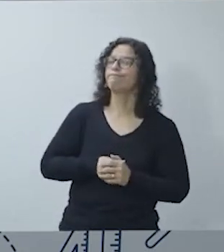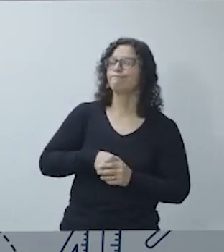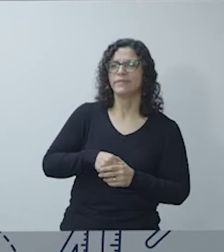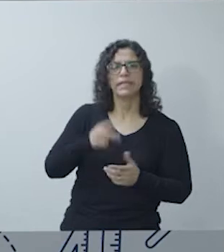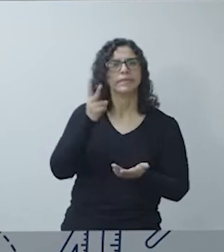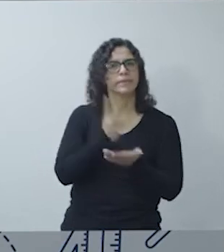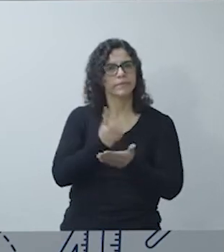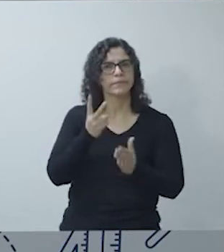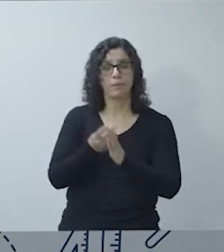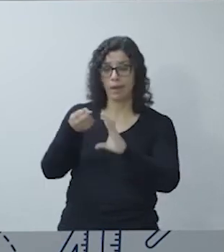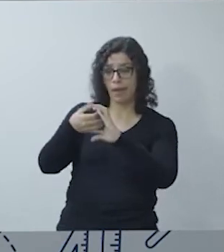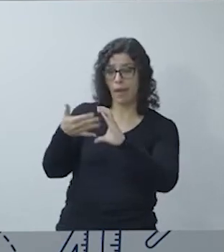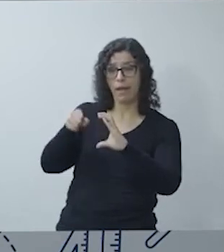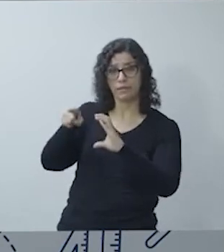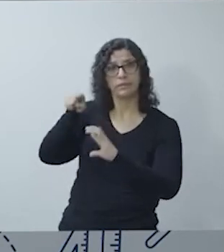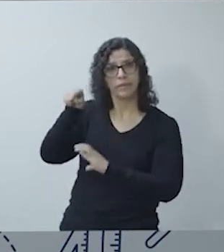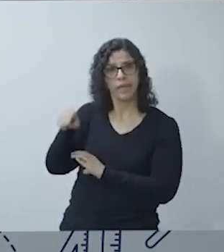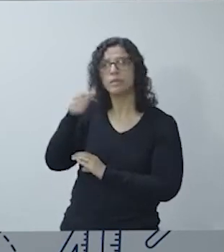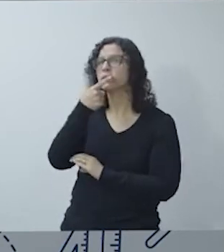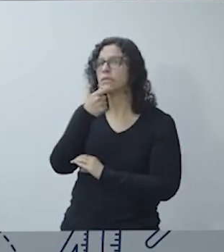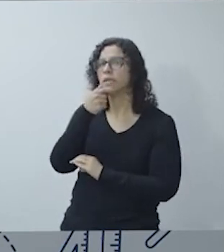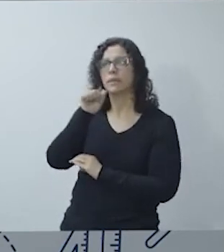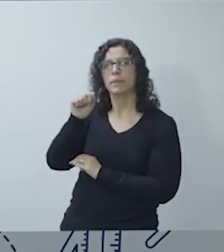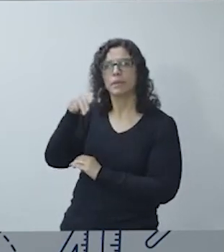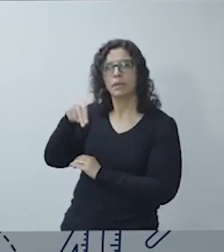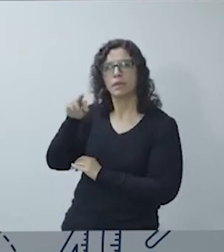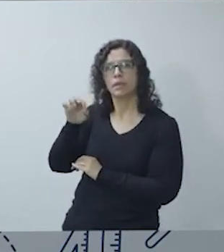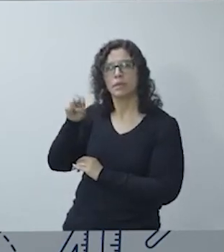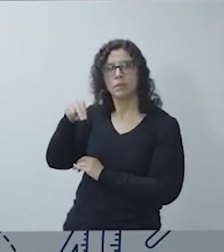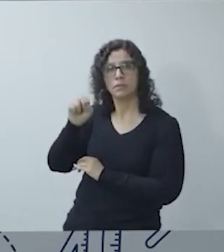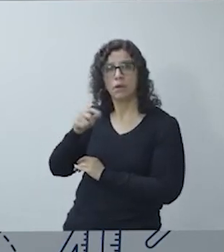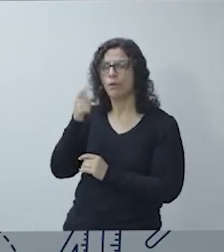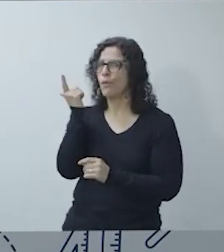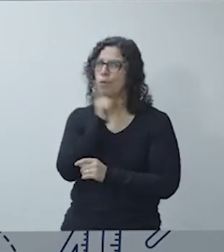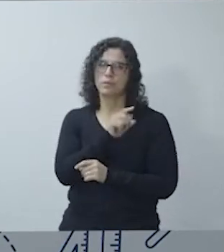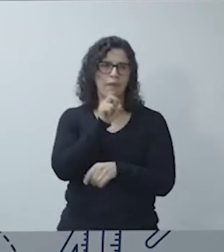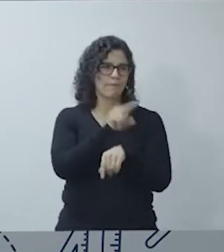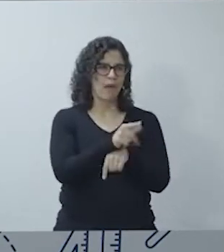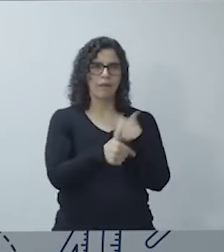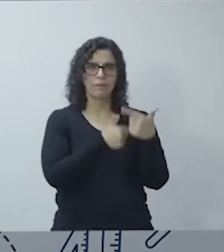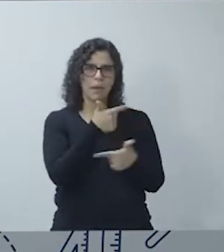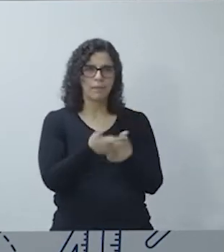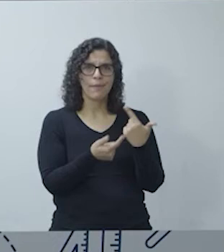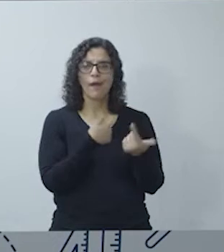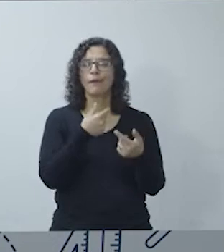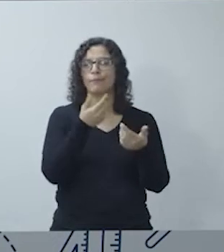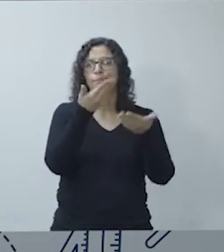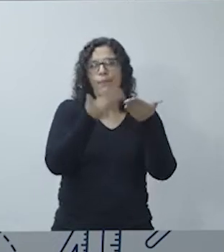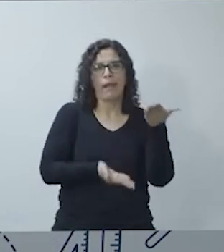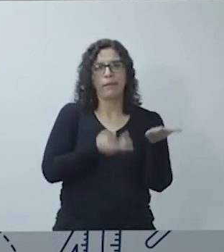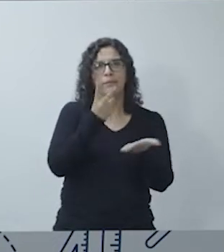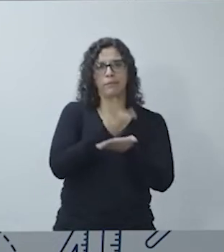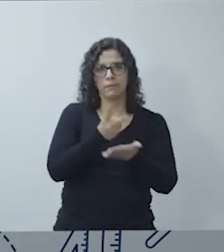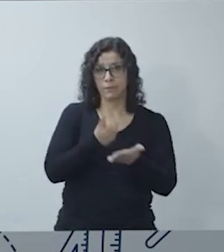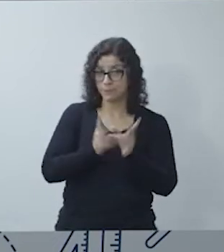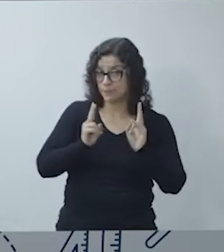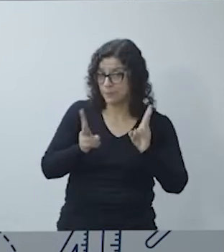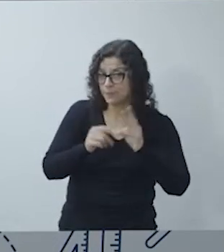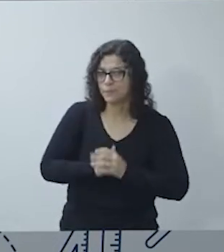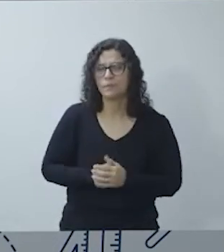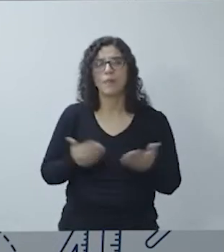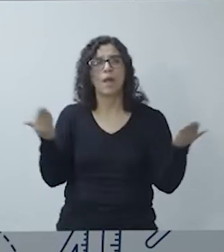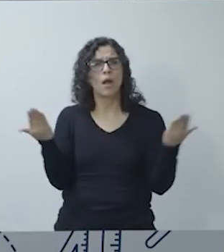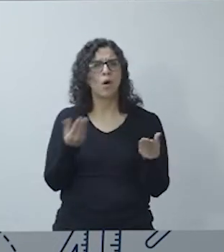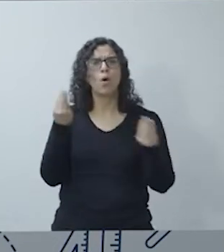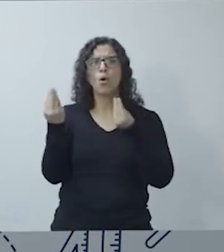mesmo tendo Antenor essas características, ele não parava empregado. Vamos continuar.